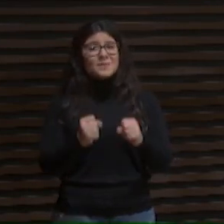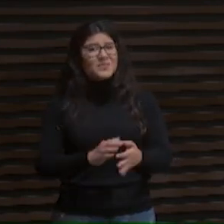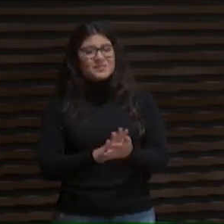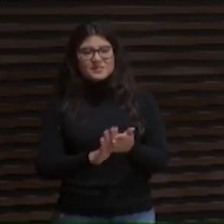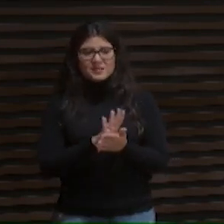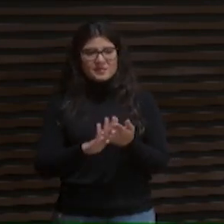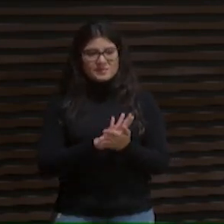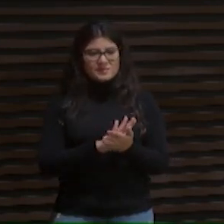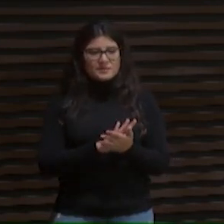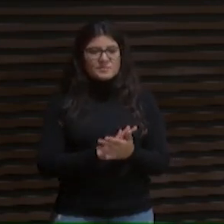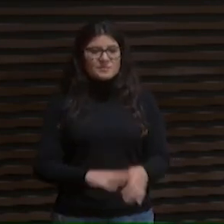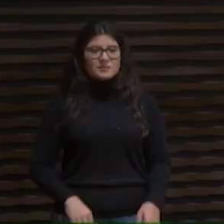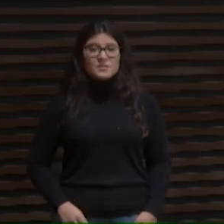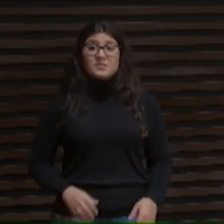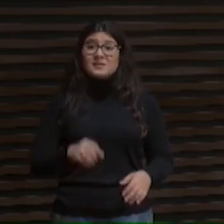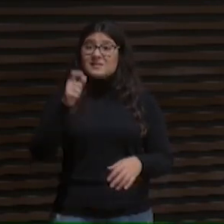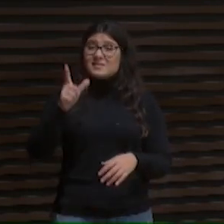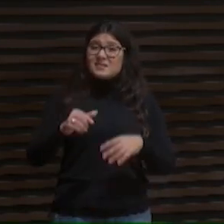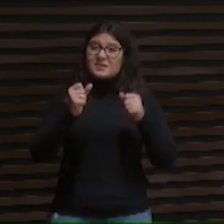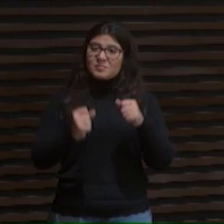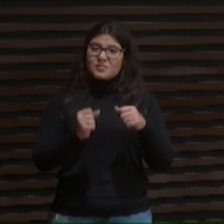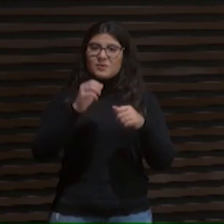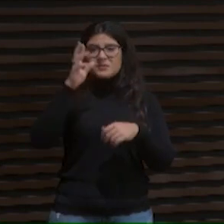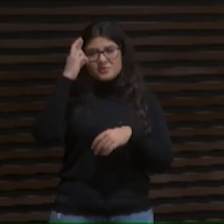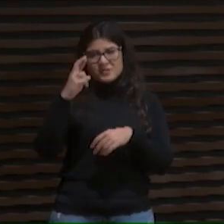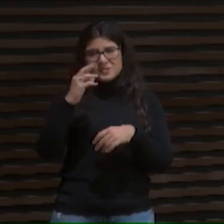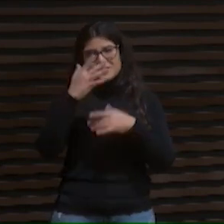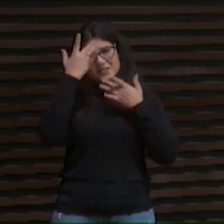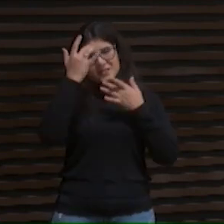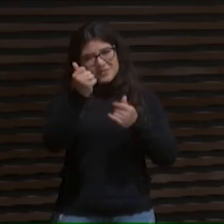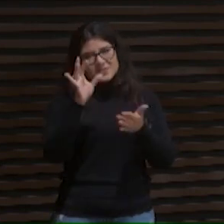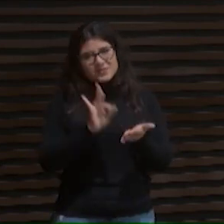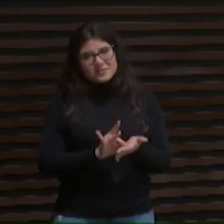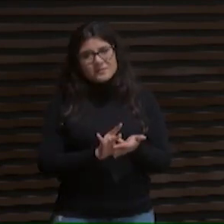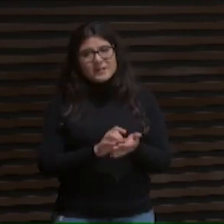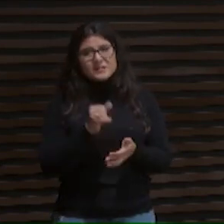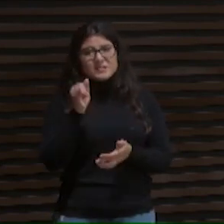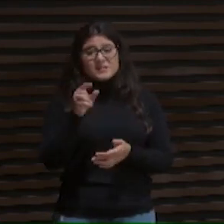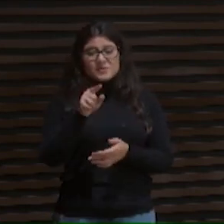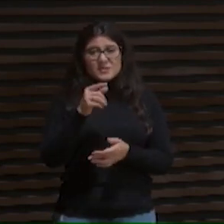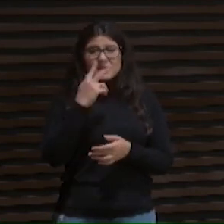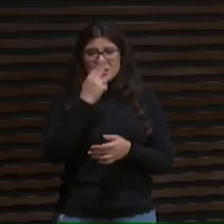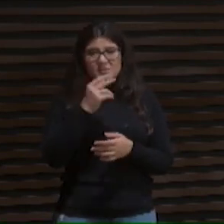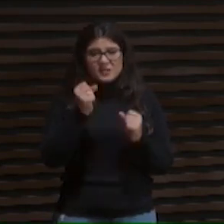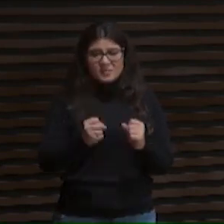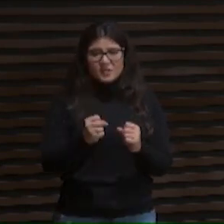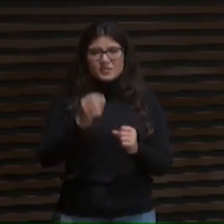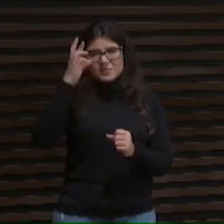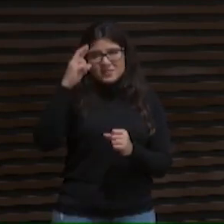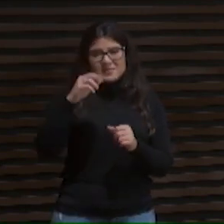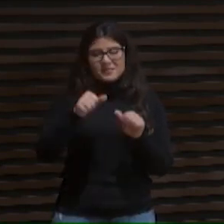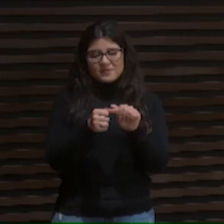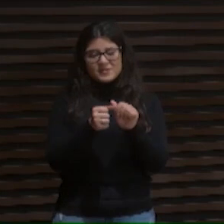Pode nada. Quem pode é o Senhor, que é forte. E se você acha que você pode, Ele vai te fazer fraco. Vai te